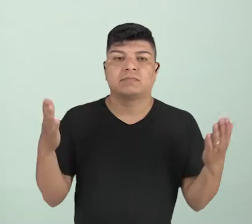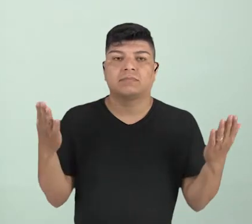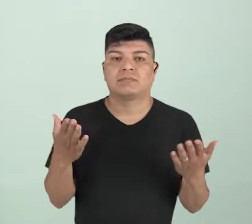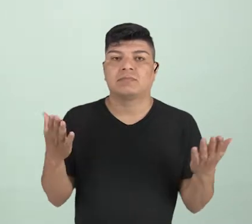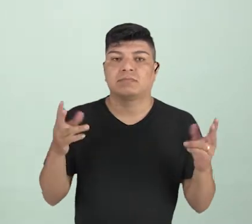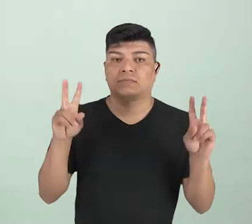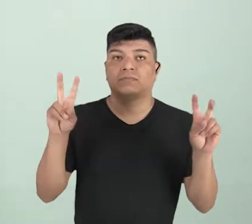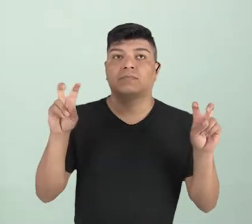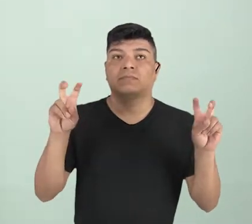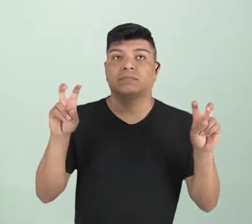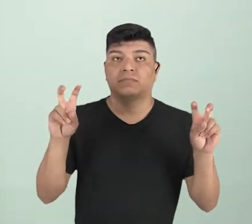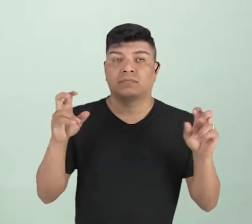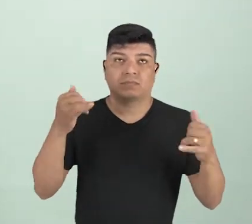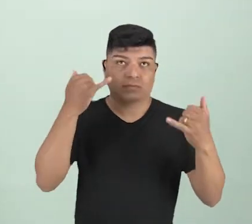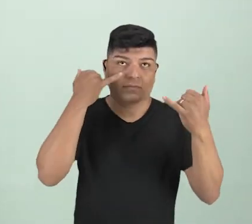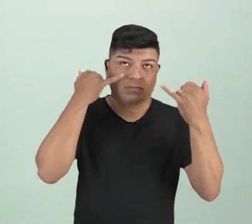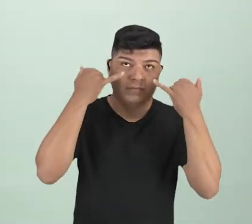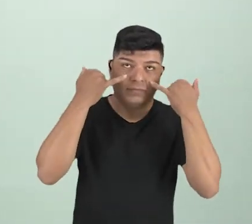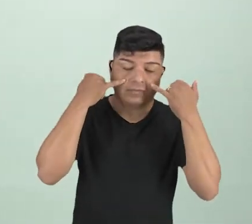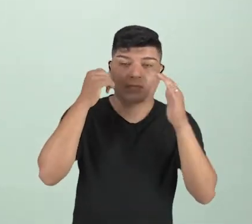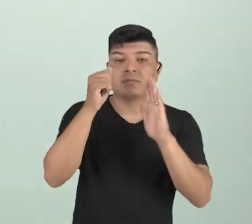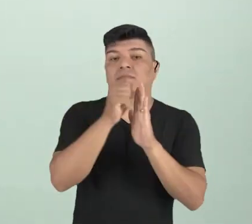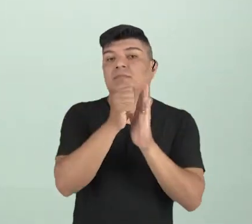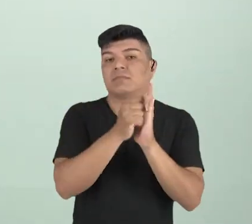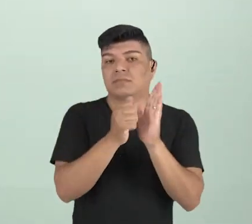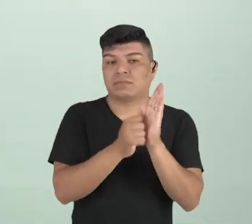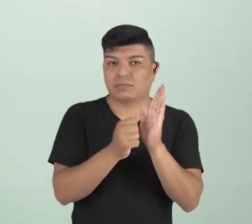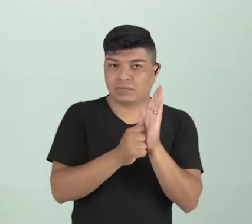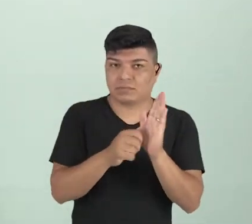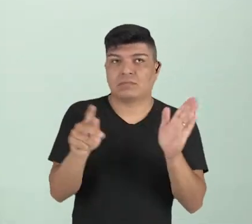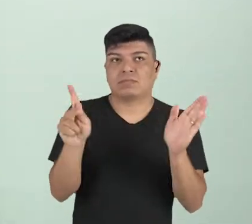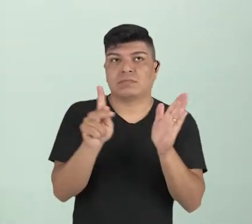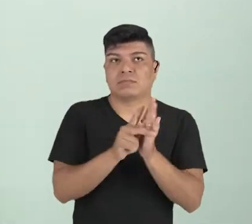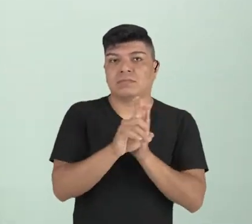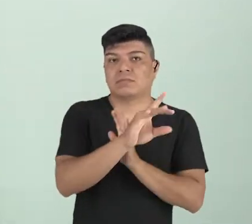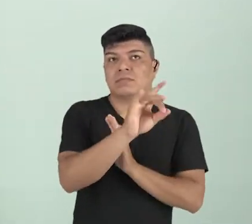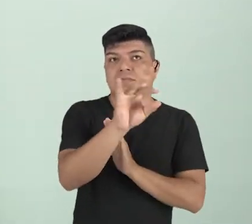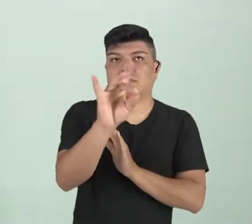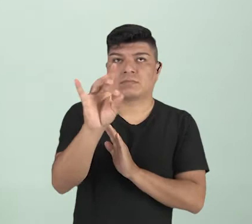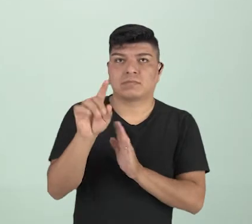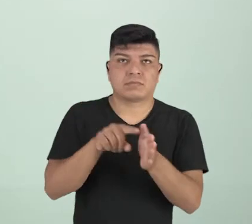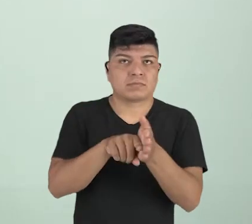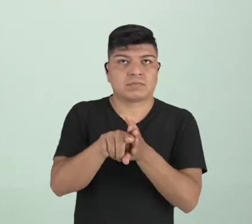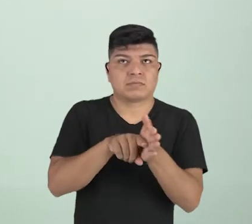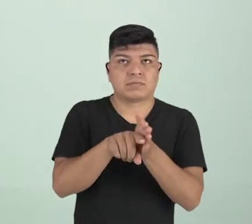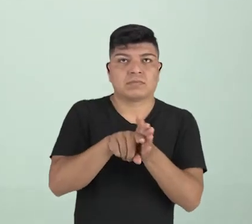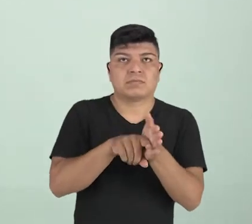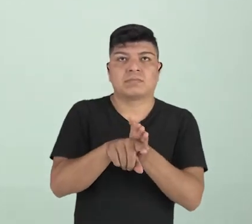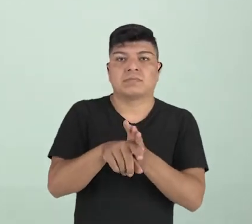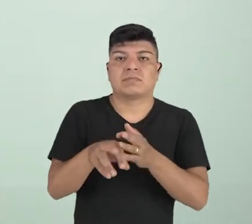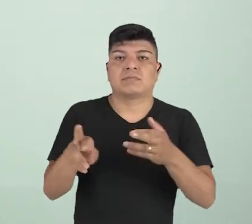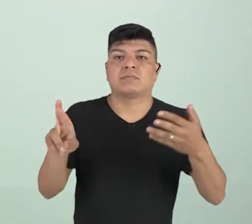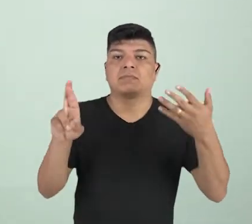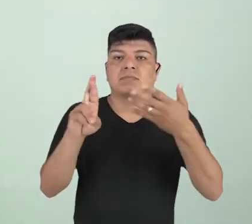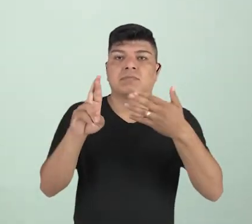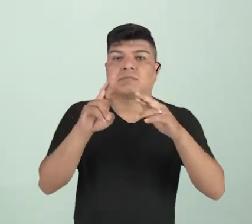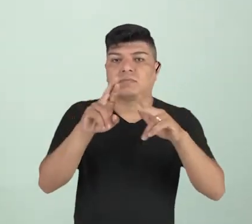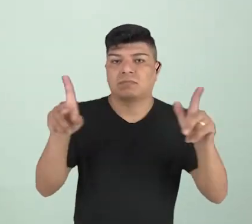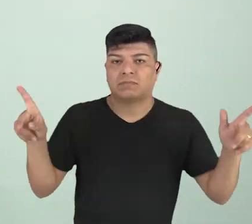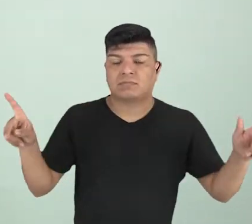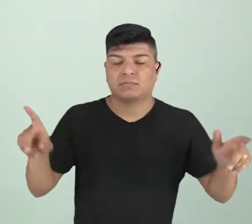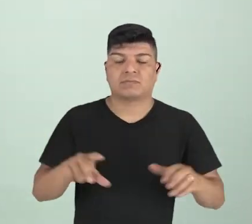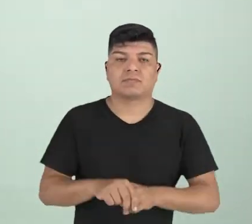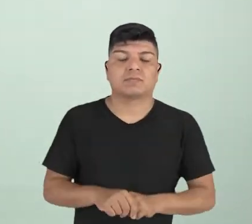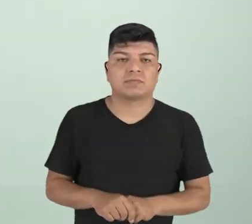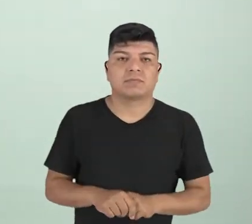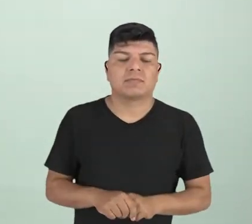de hoje é informações e dados necessários para determinada pesquisa em diferentes fontes.